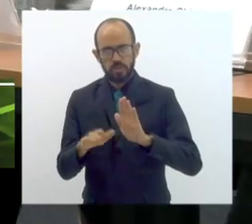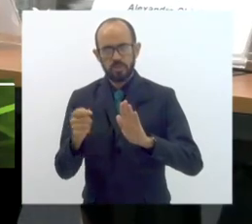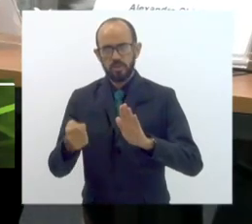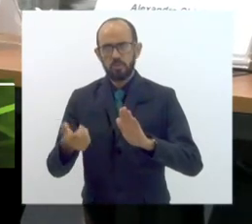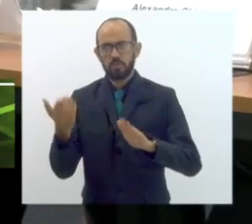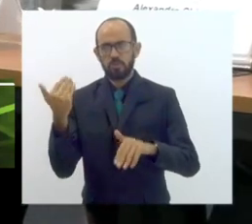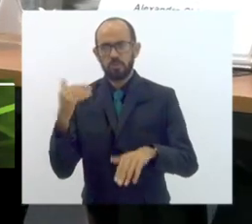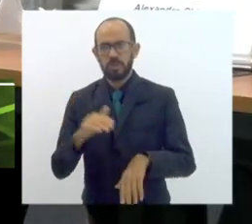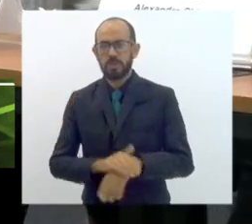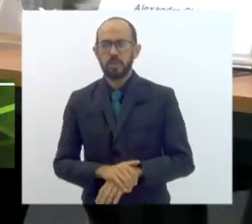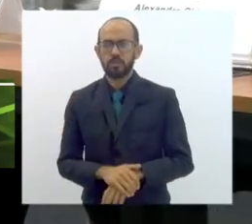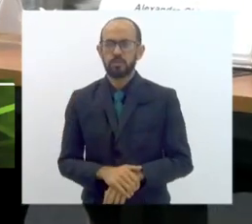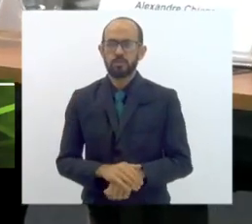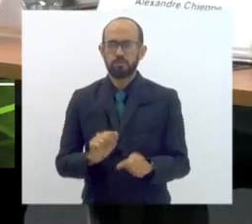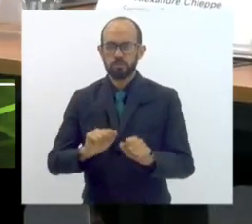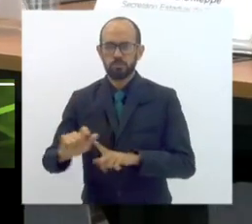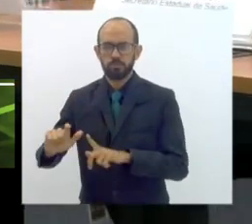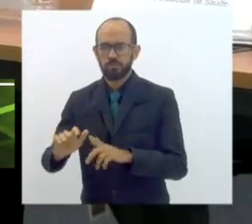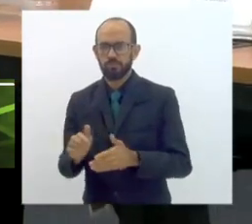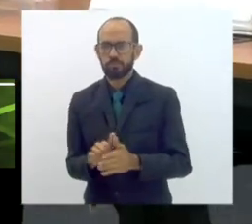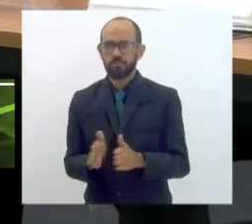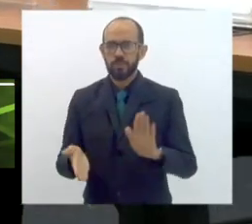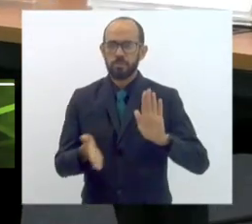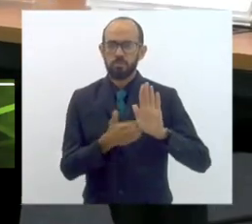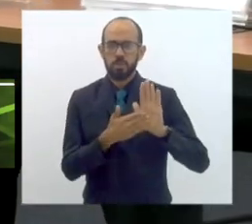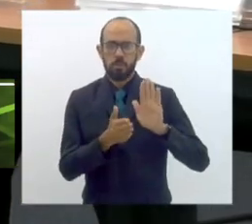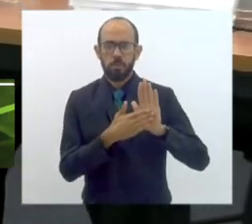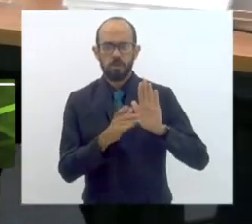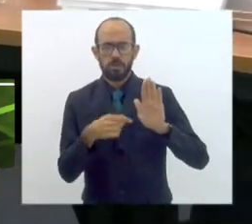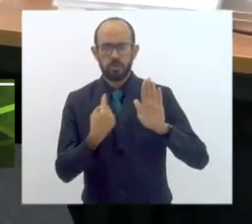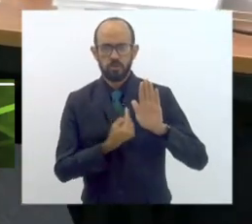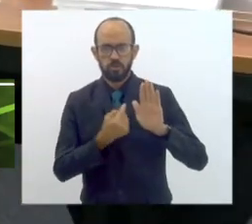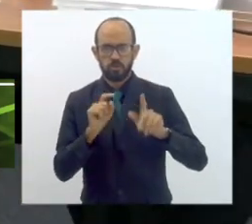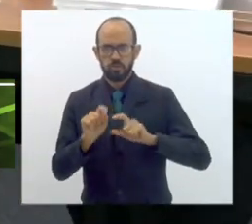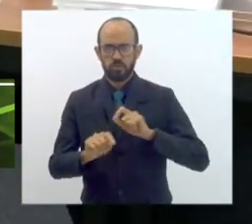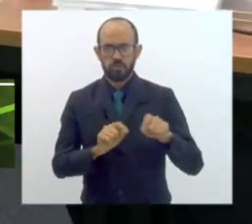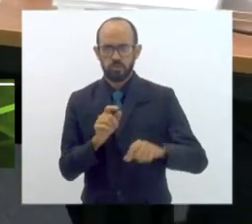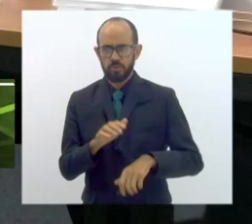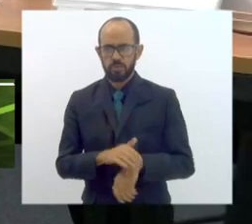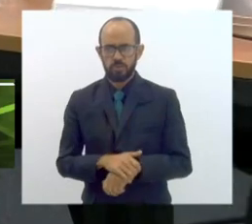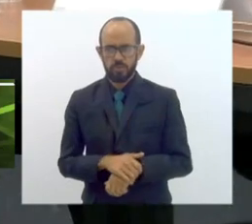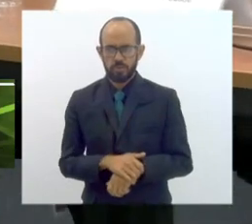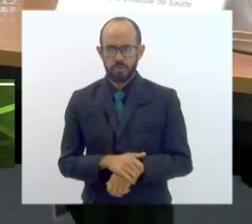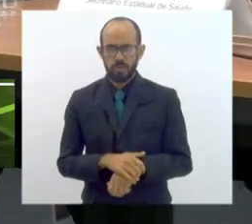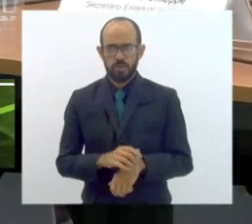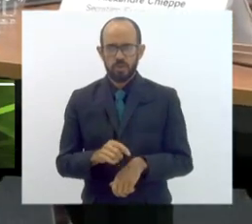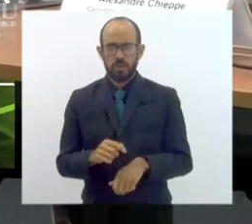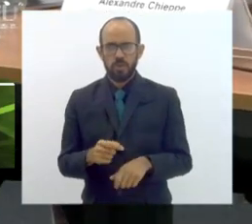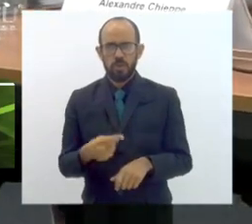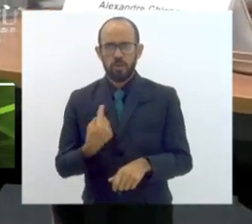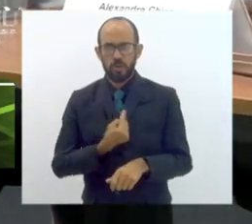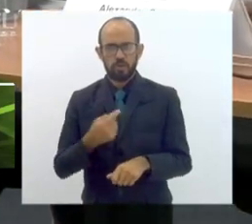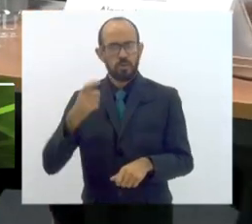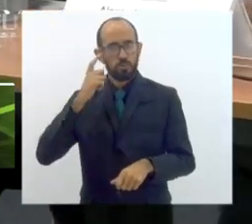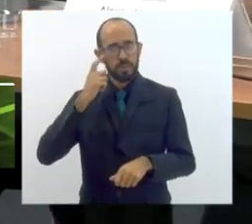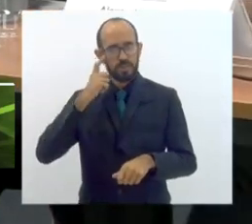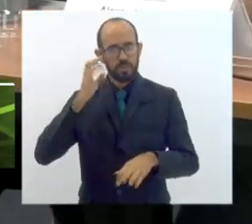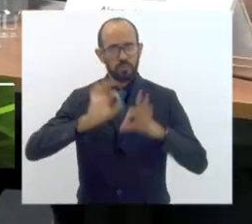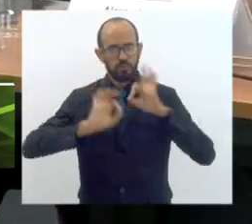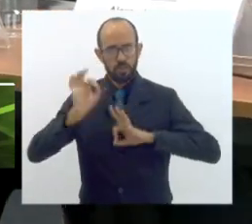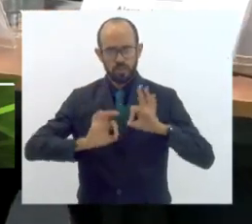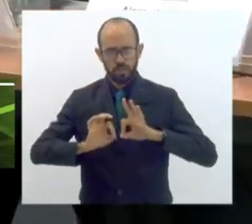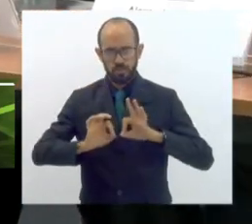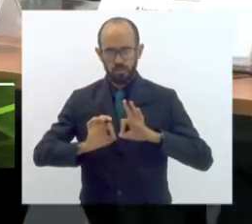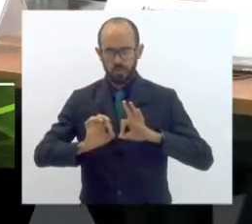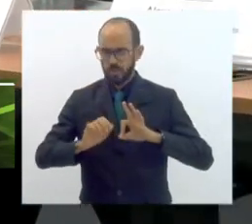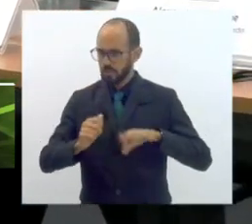Pode passar? A proposta apresentada. Como a gente está pensando num planejamento onde a